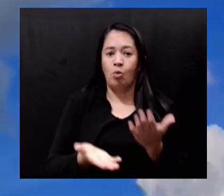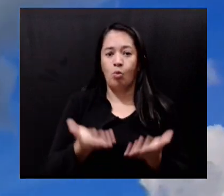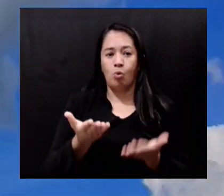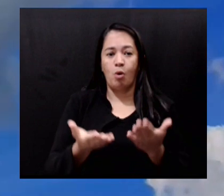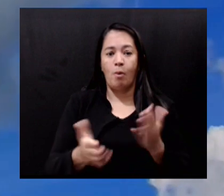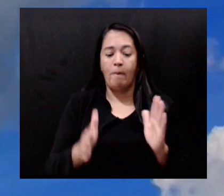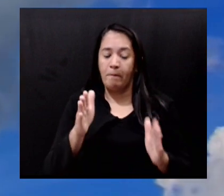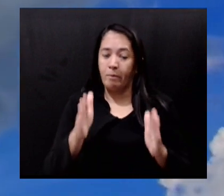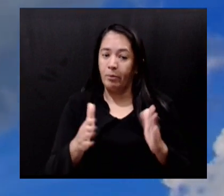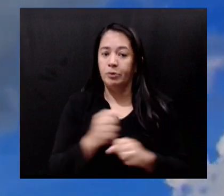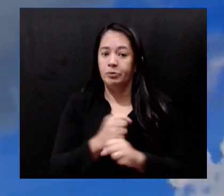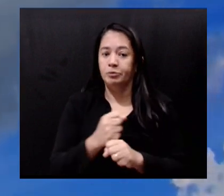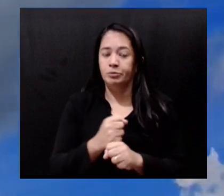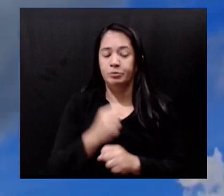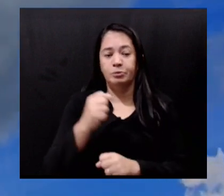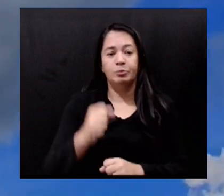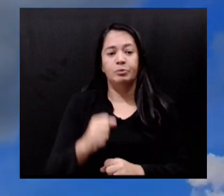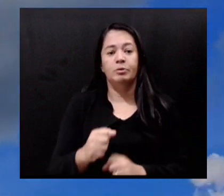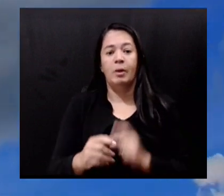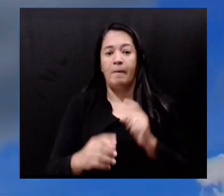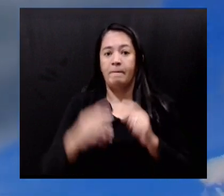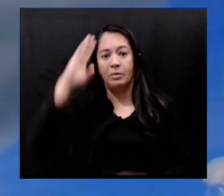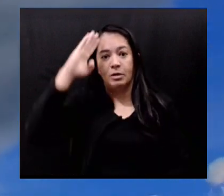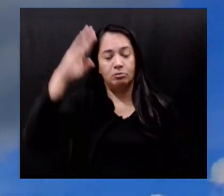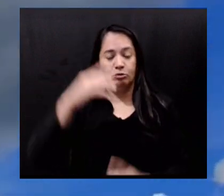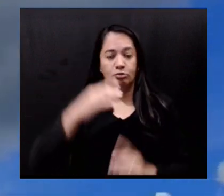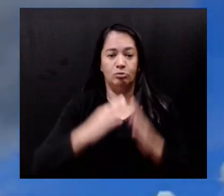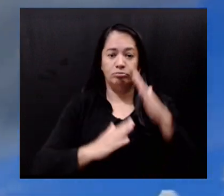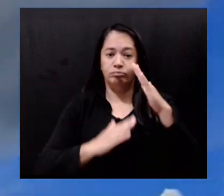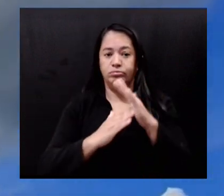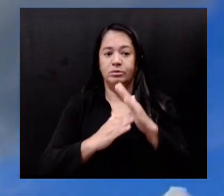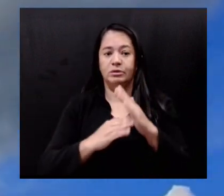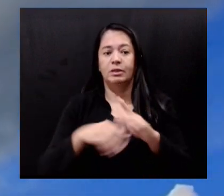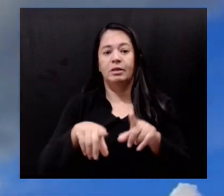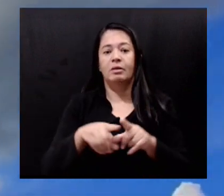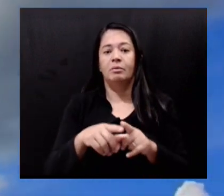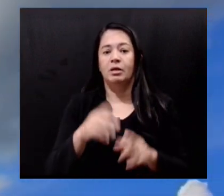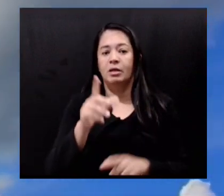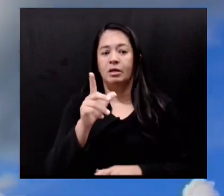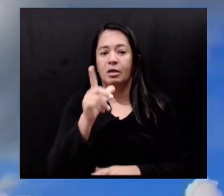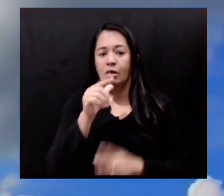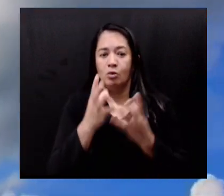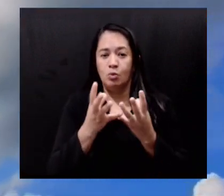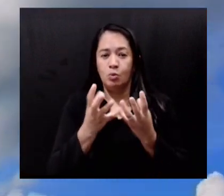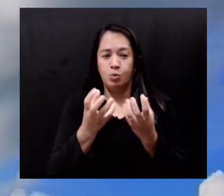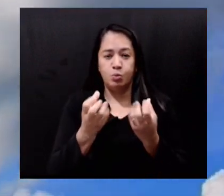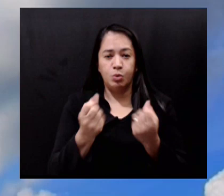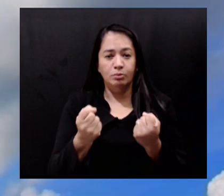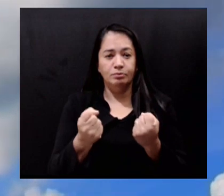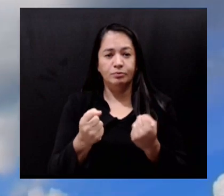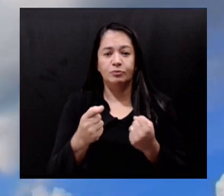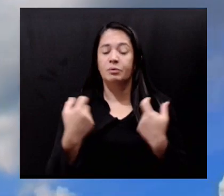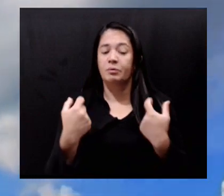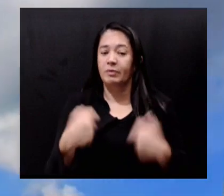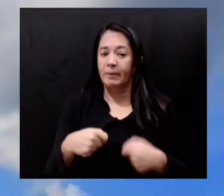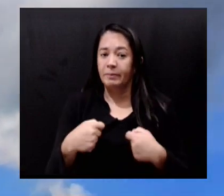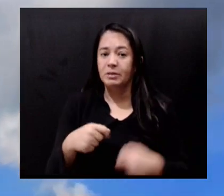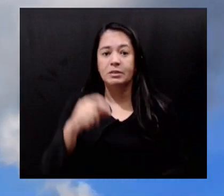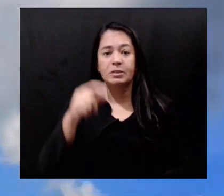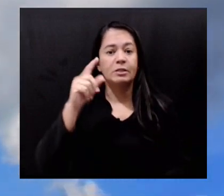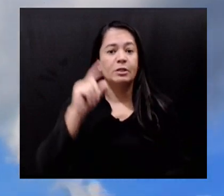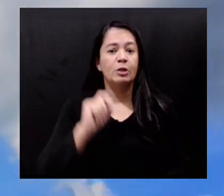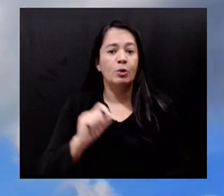especialmente as máximas, e temos baixa umidade relativa do ar, e você precisa lembrar que a gente precisa